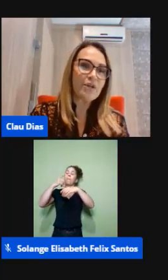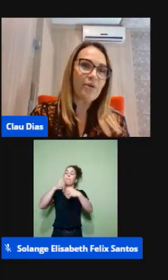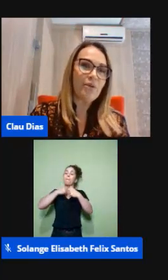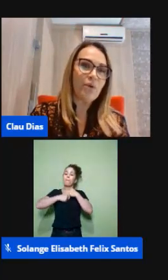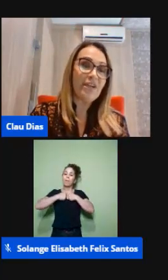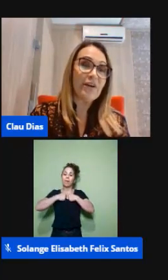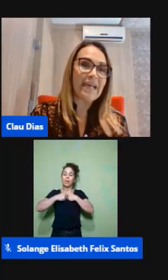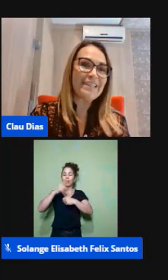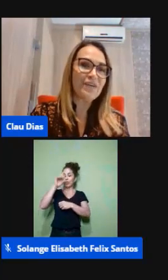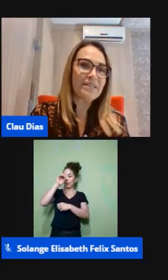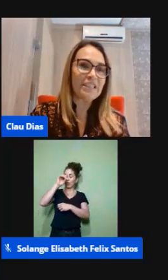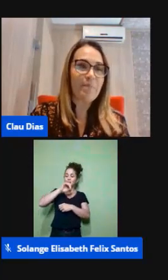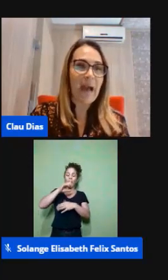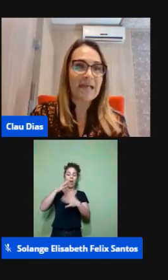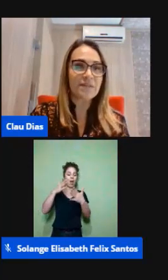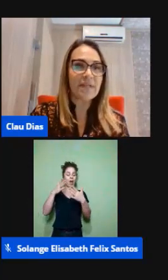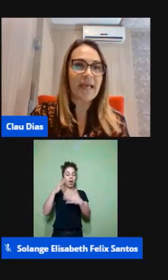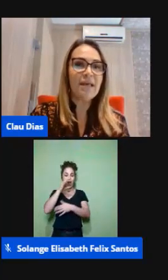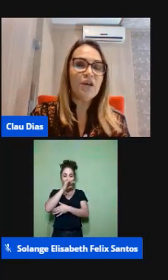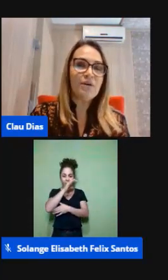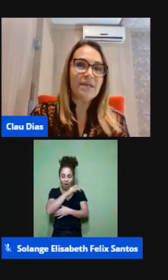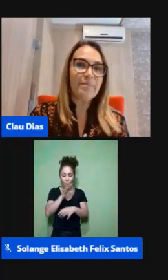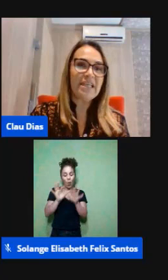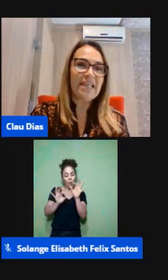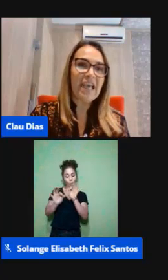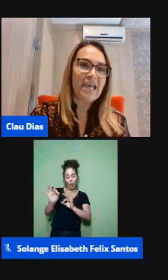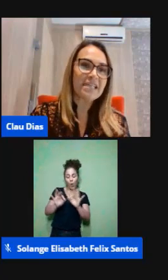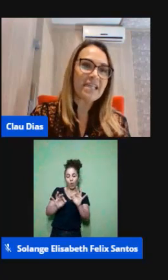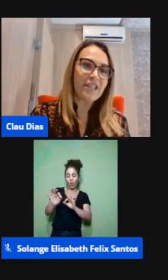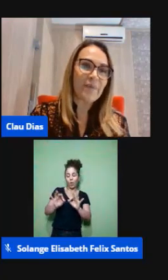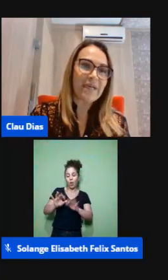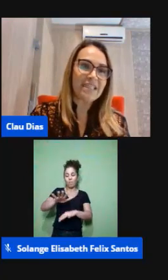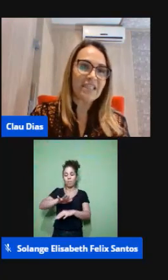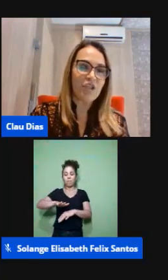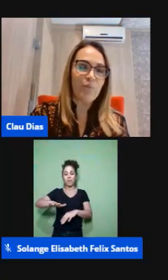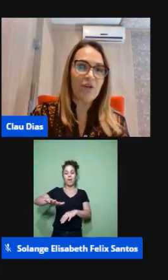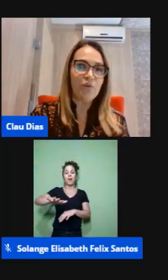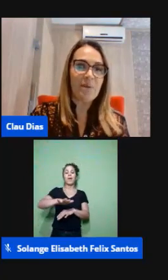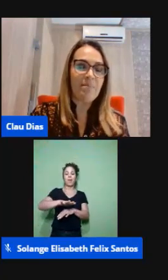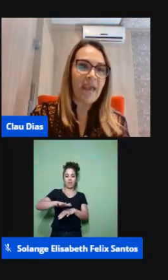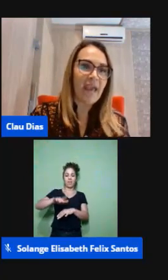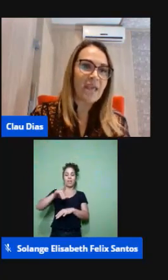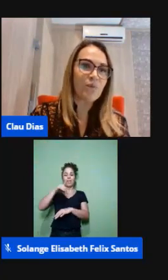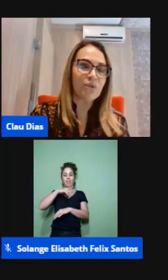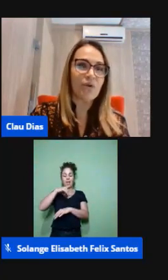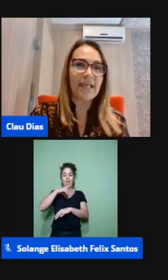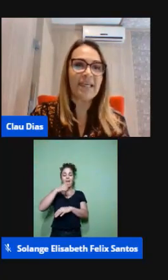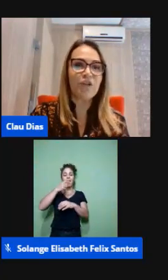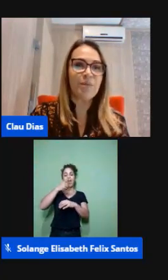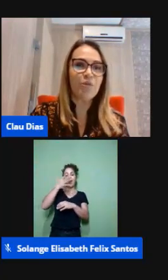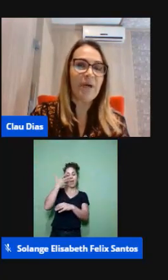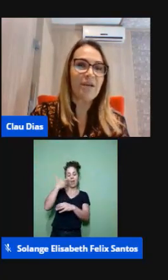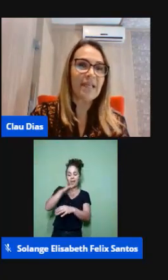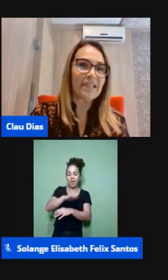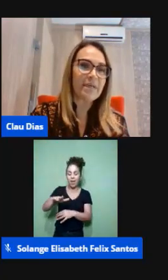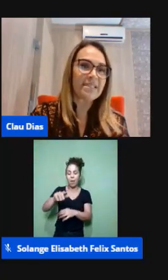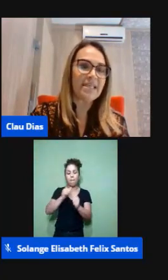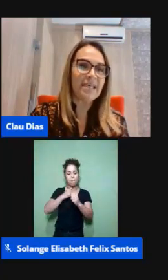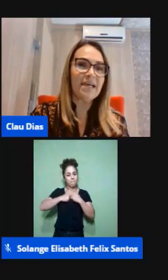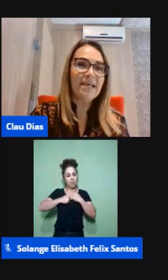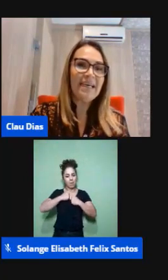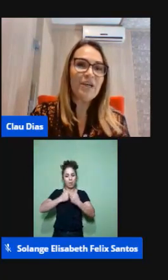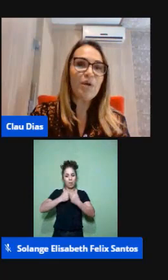A professora colocou ali, organizou esse espaço, né? As banheiras, ali tem uma criança dando banho no bebê e o outro coleguinha tomando banho